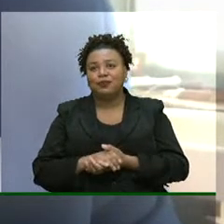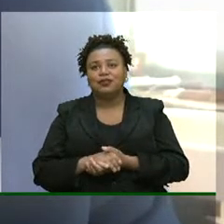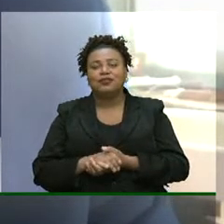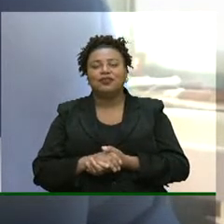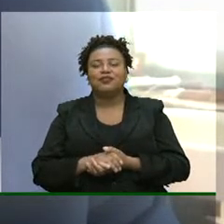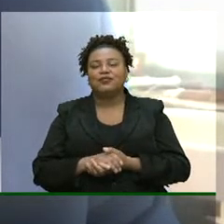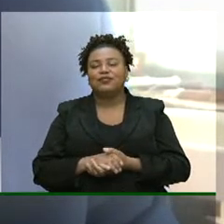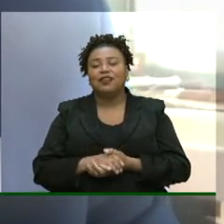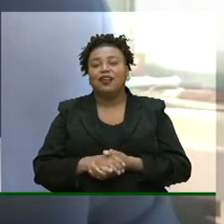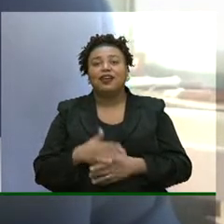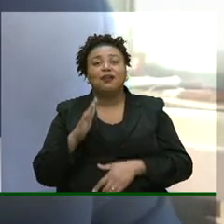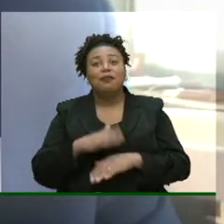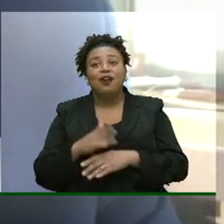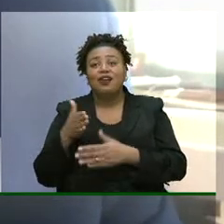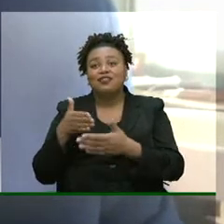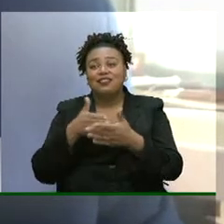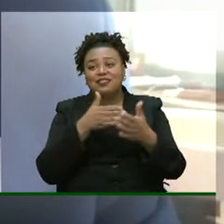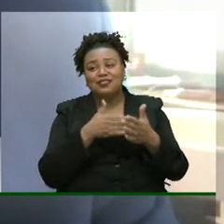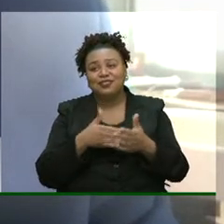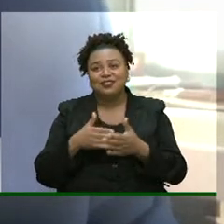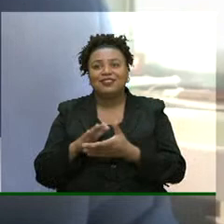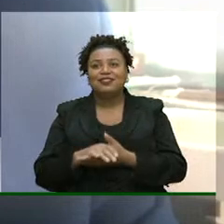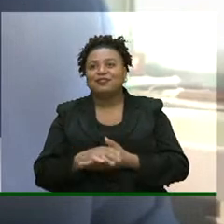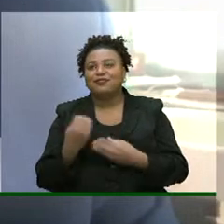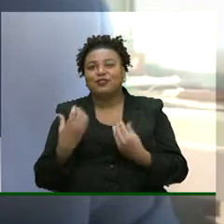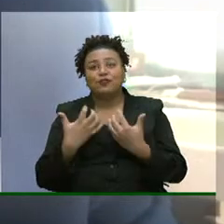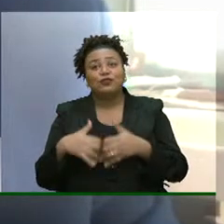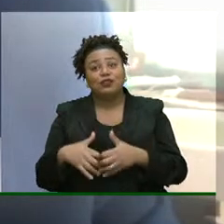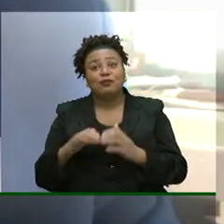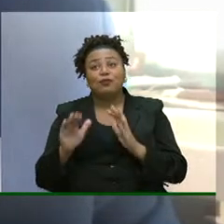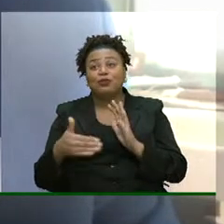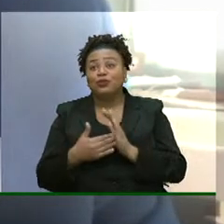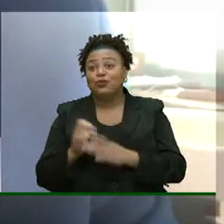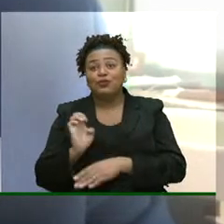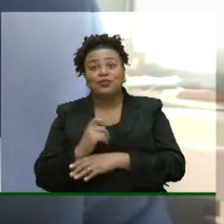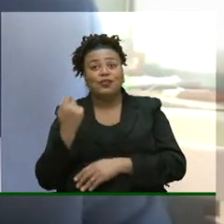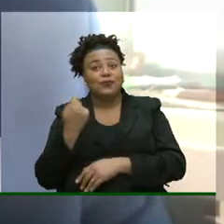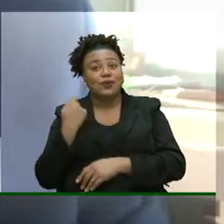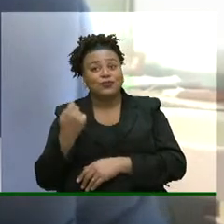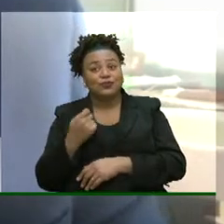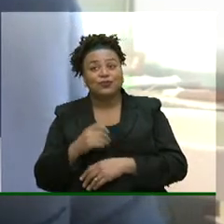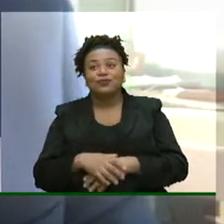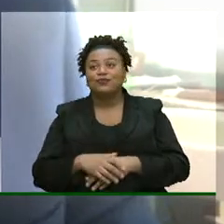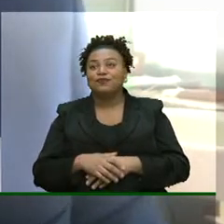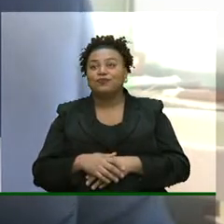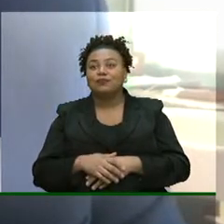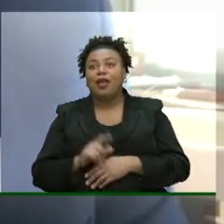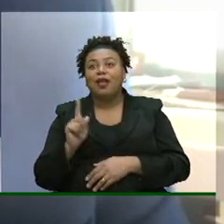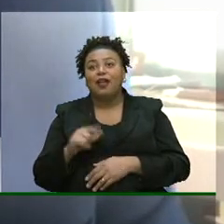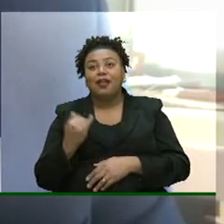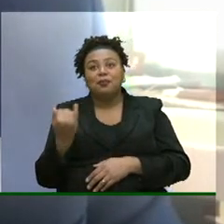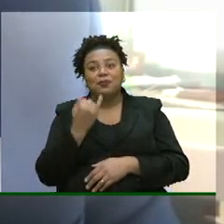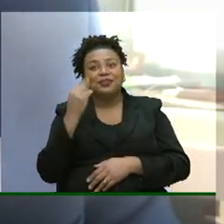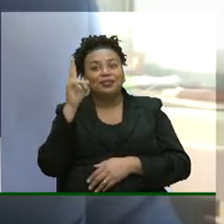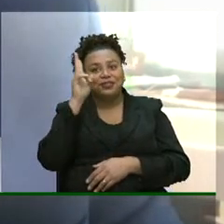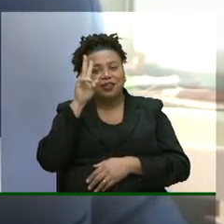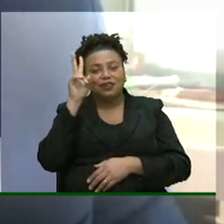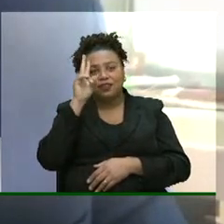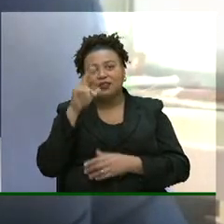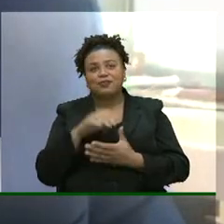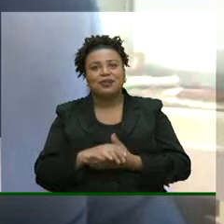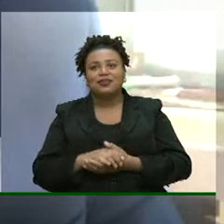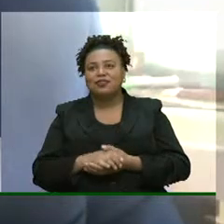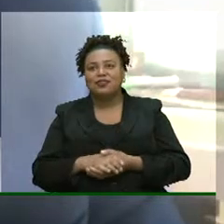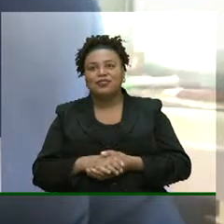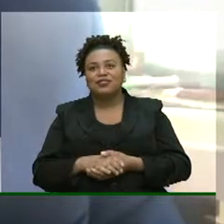sido o período com maiores restrições de funcionamento em todo o Rio Grande do Sul. Cabe lembrar também que